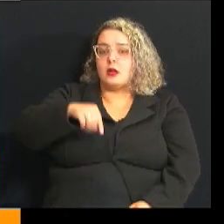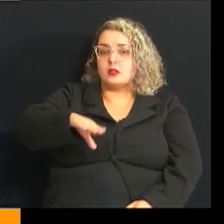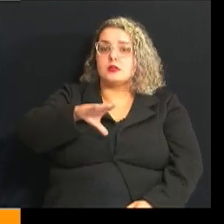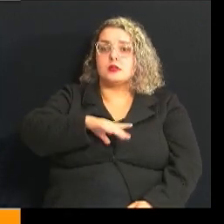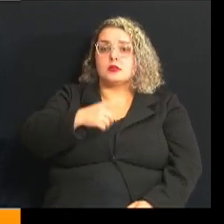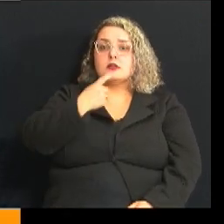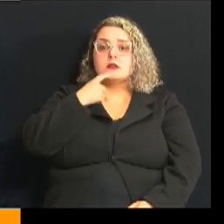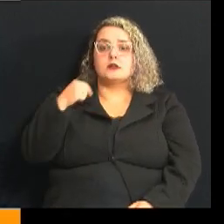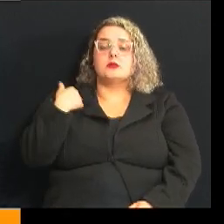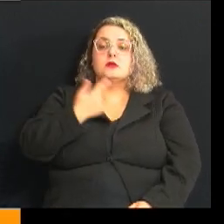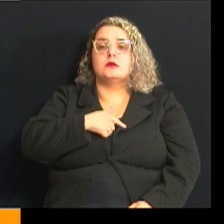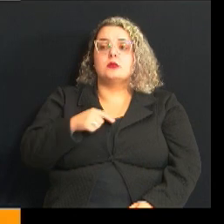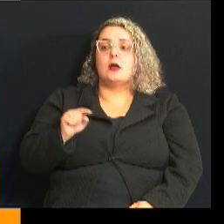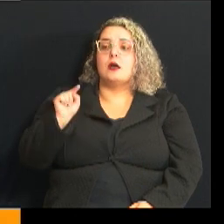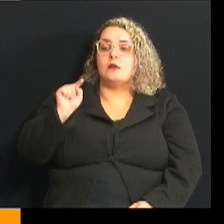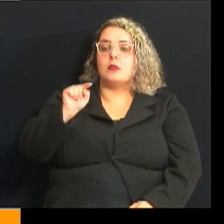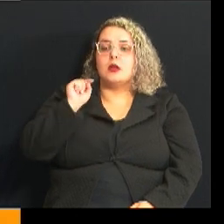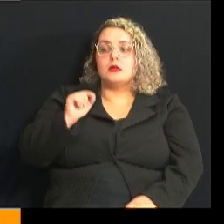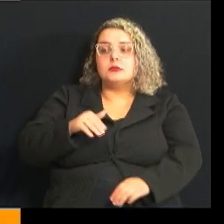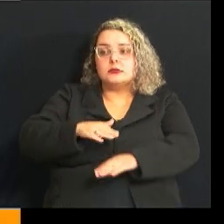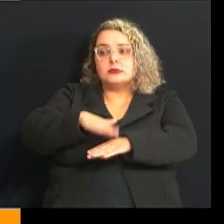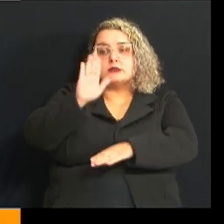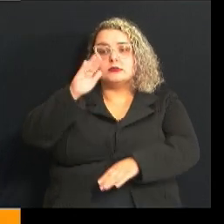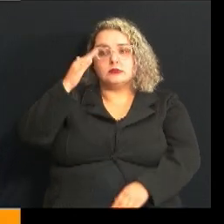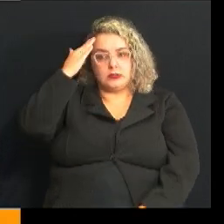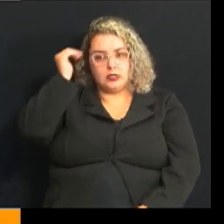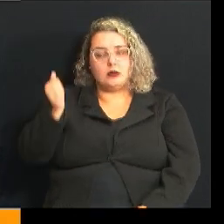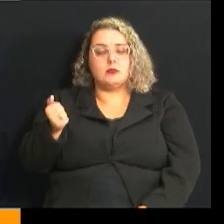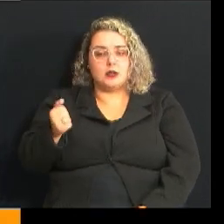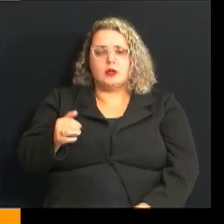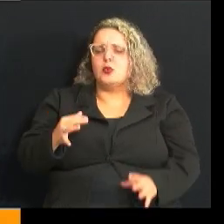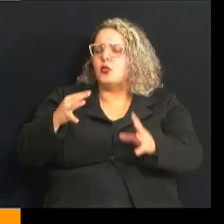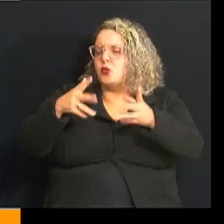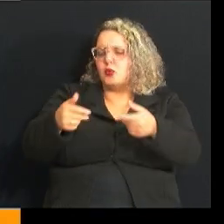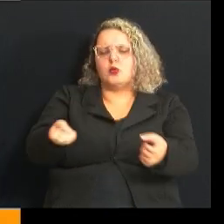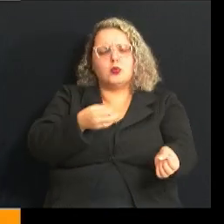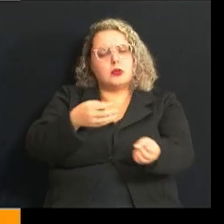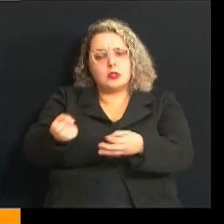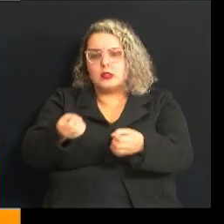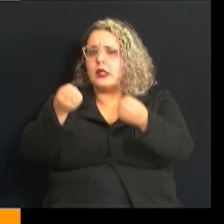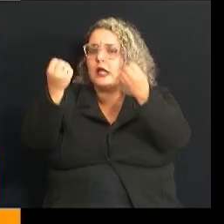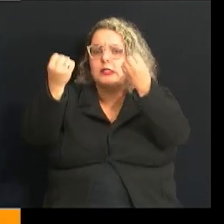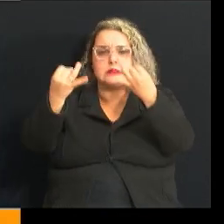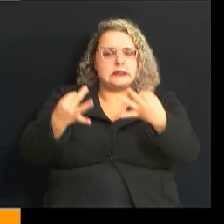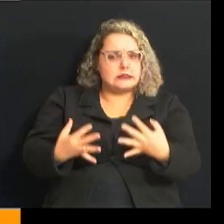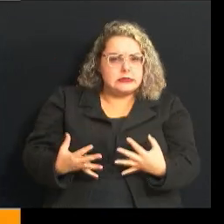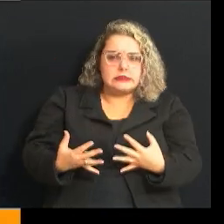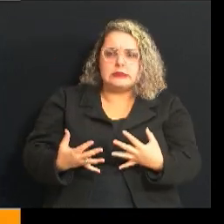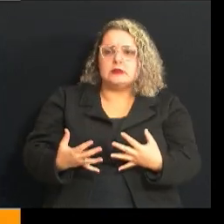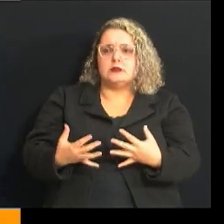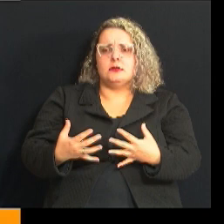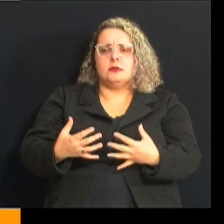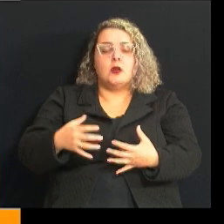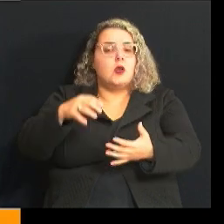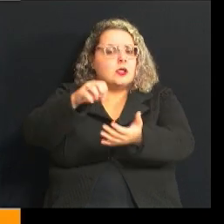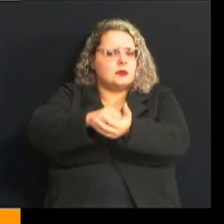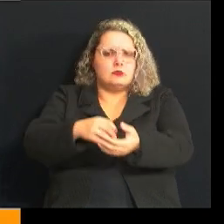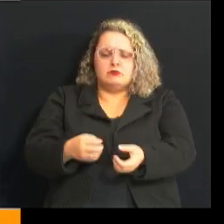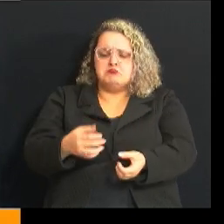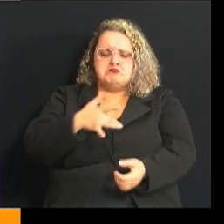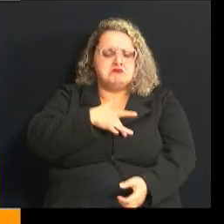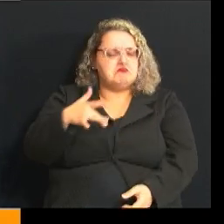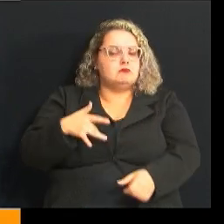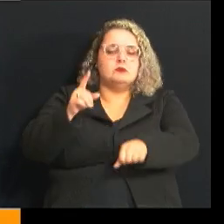cidade. Clicando em Saiba Mais, você tem toda a atualização e você tem todas as informações sobre centro de saúde, sobre os